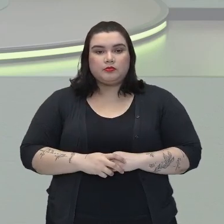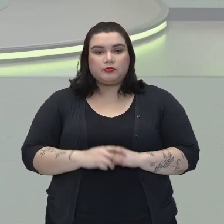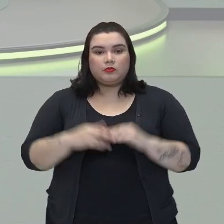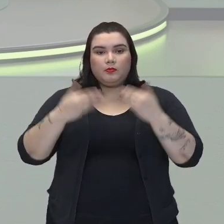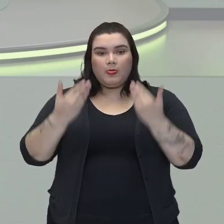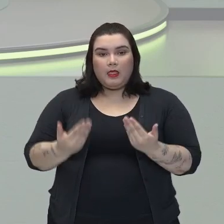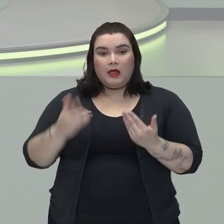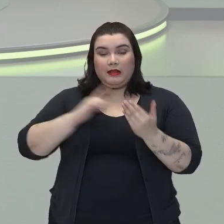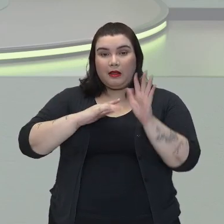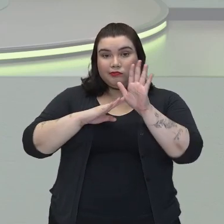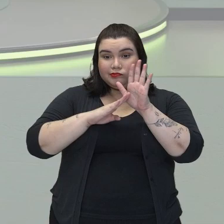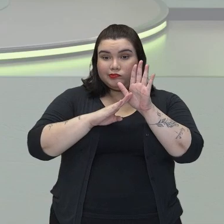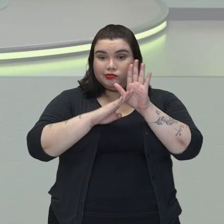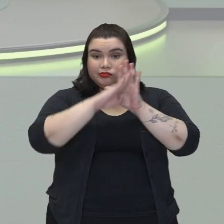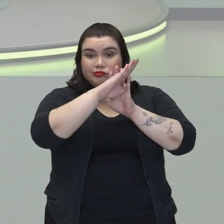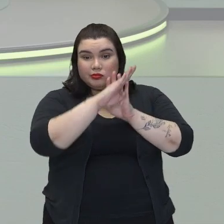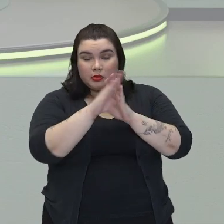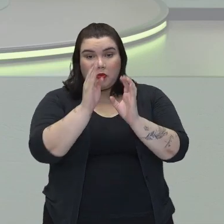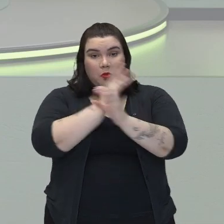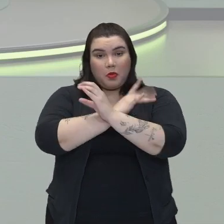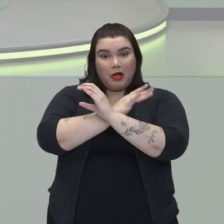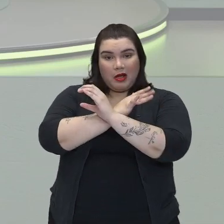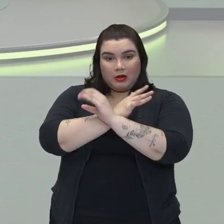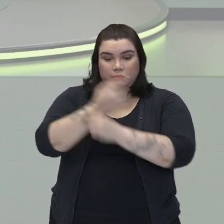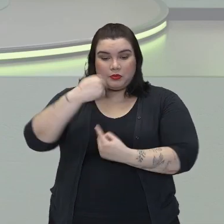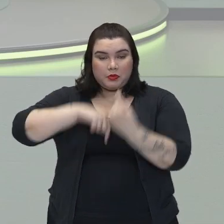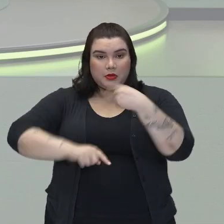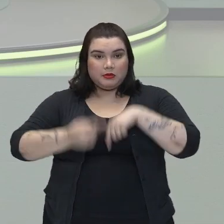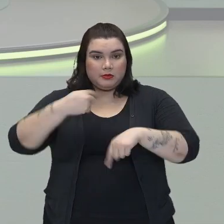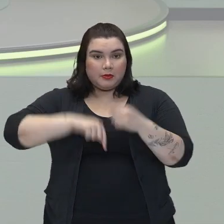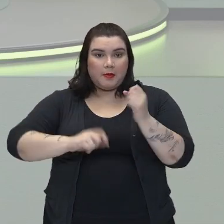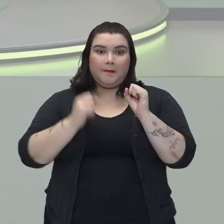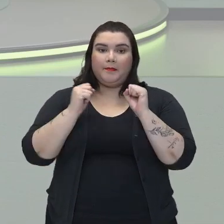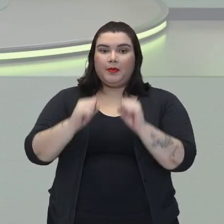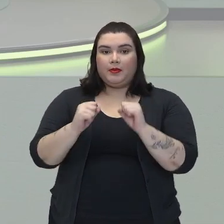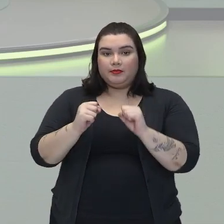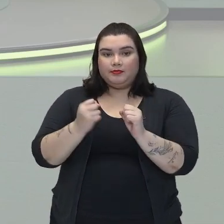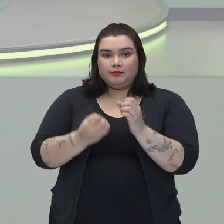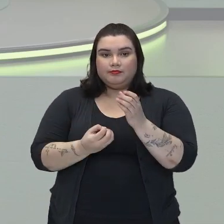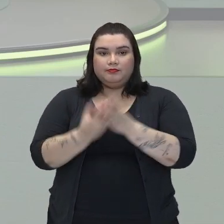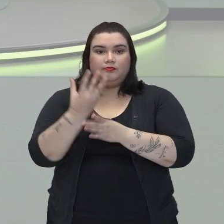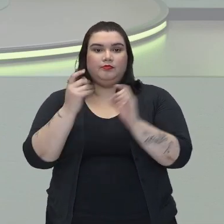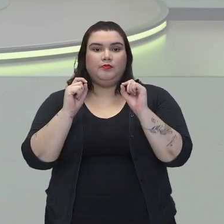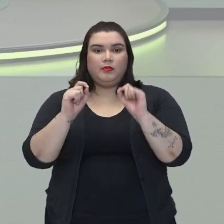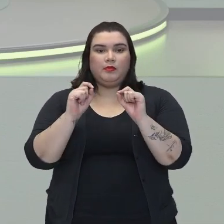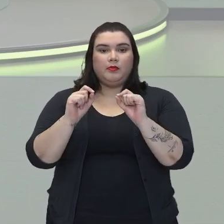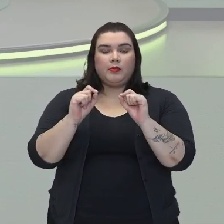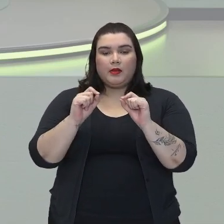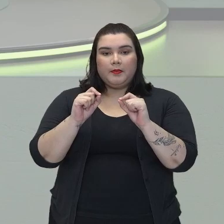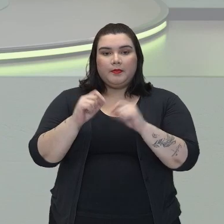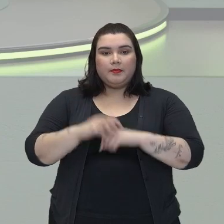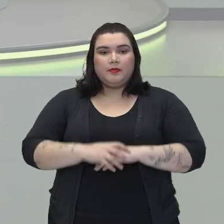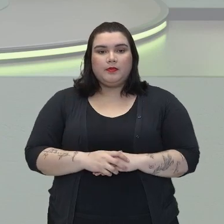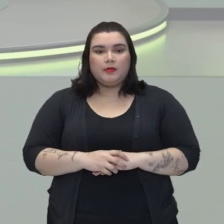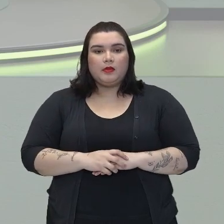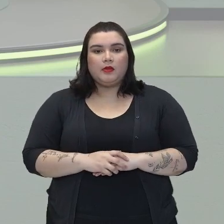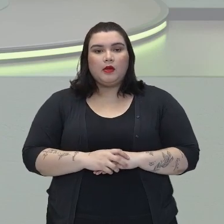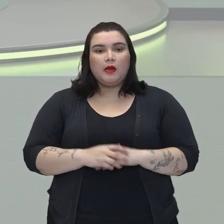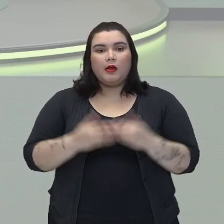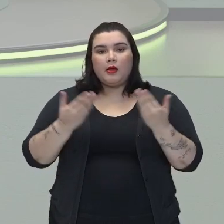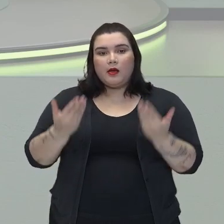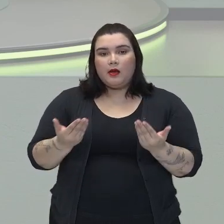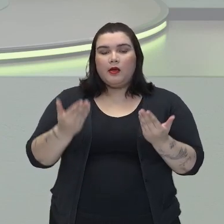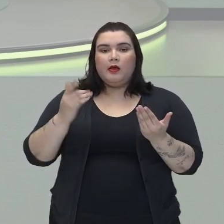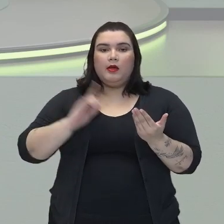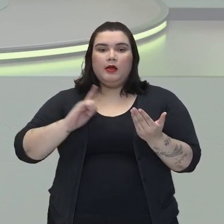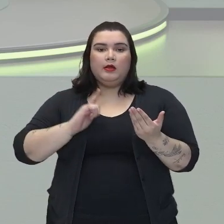níveis muito elevados de ácido úrico, podem levar à formação de cristais, resultando em